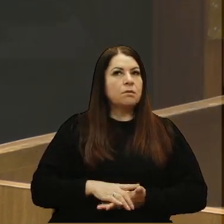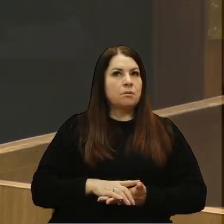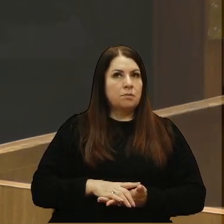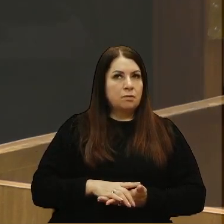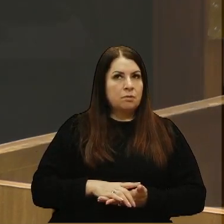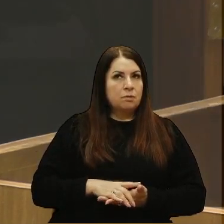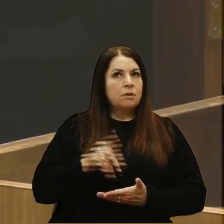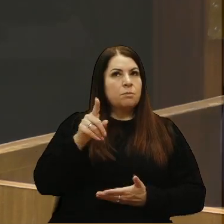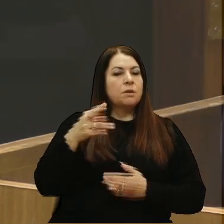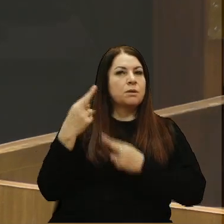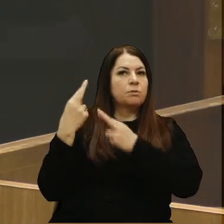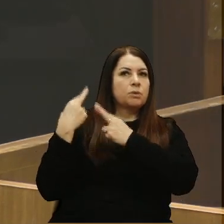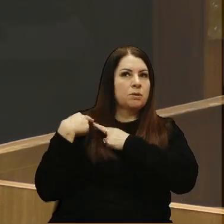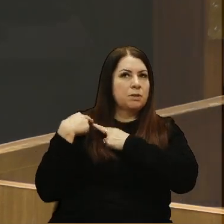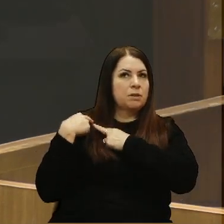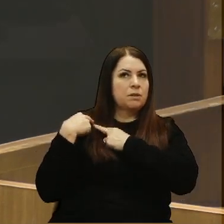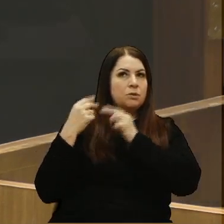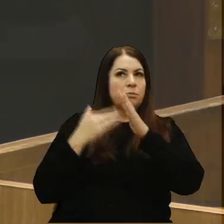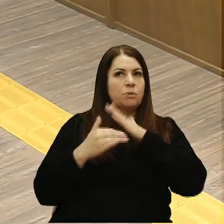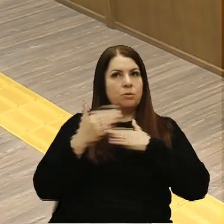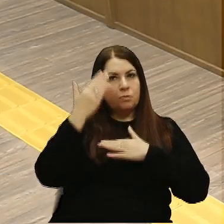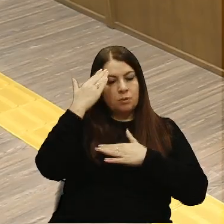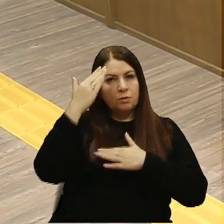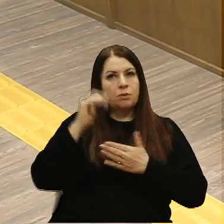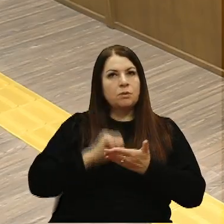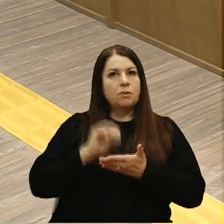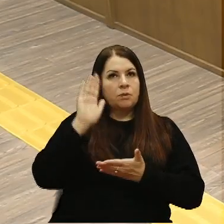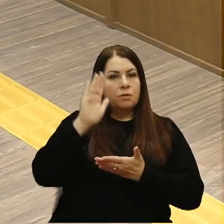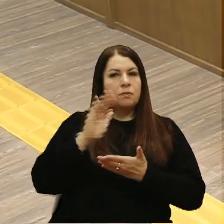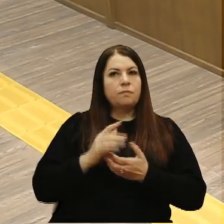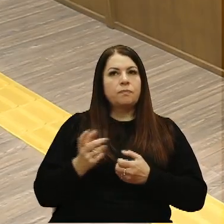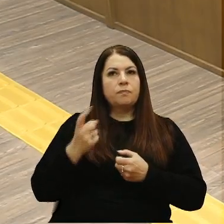para a responsabilidade dos imigrantes. Muito obrigado. Peço a palavra. Devolvo os trabalhos ao